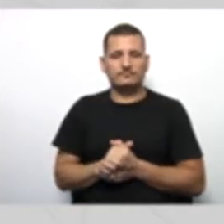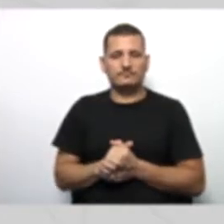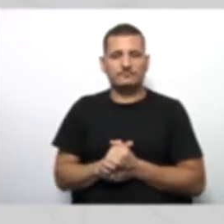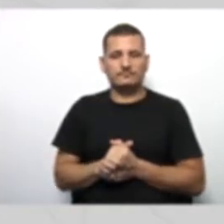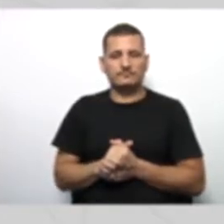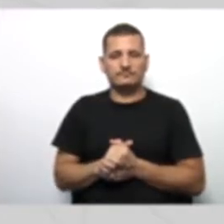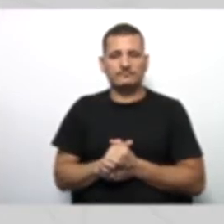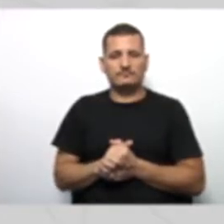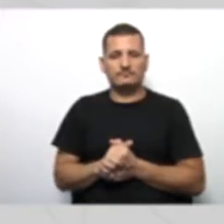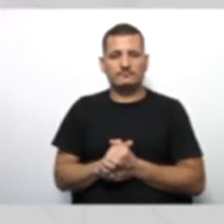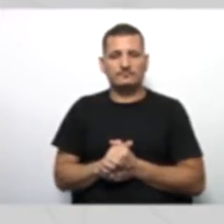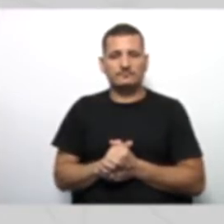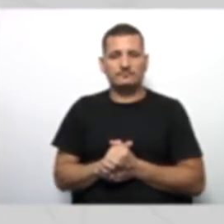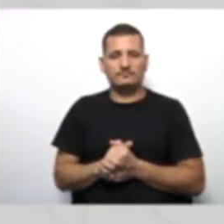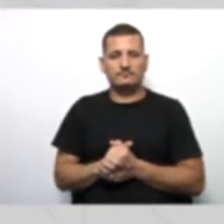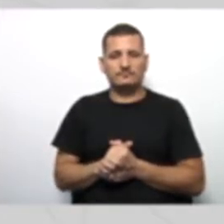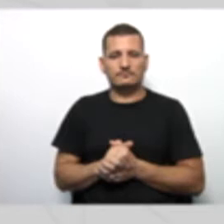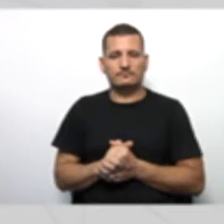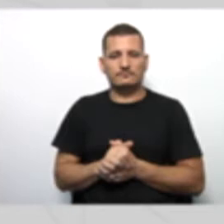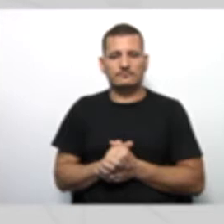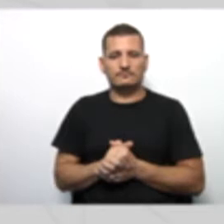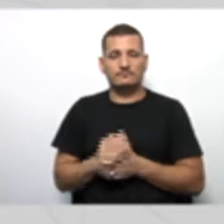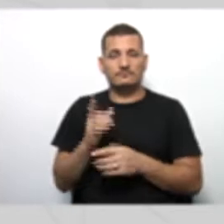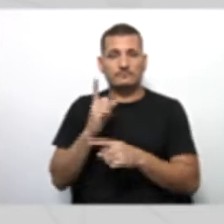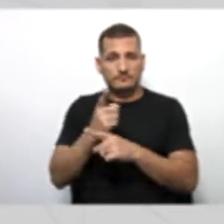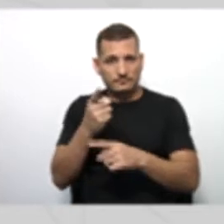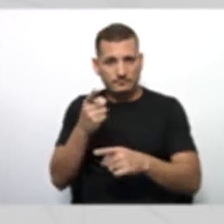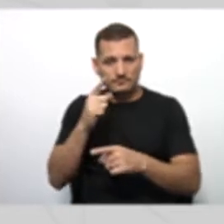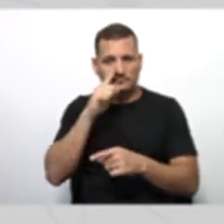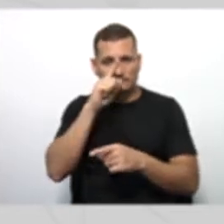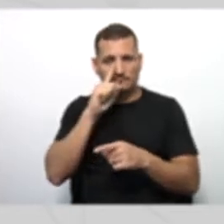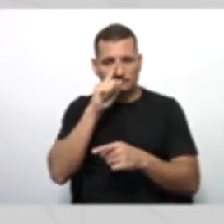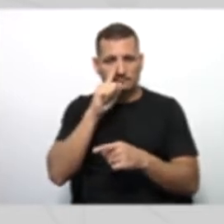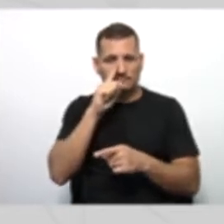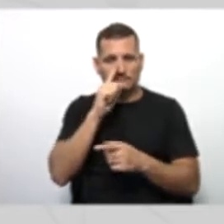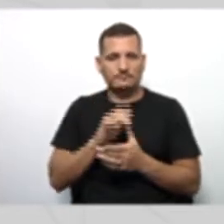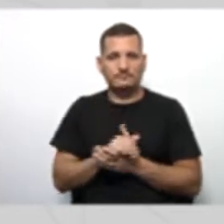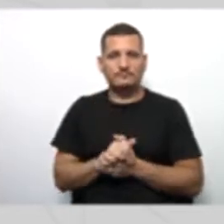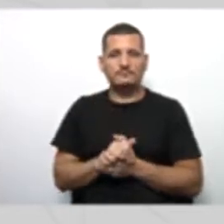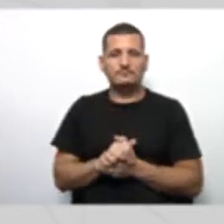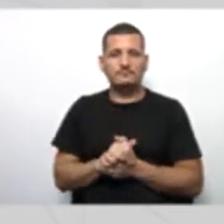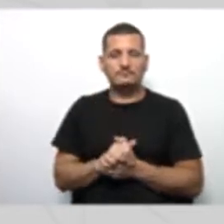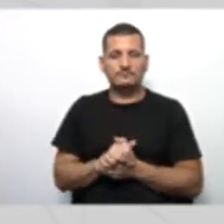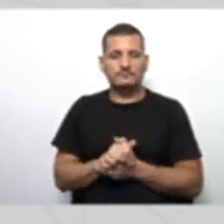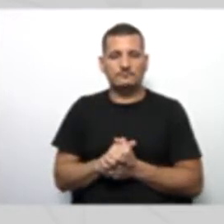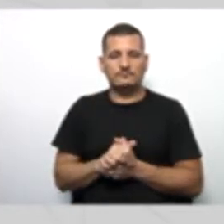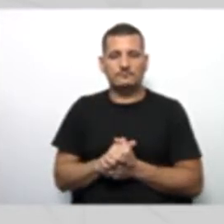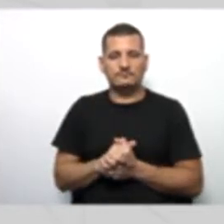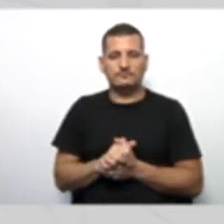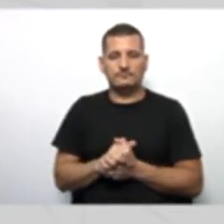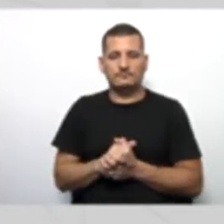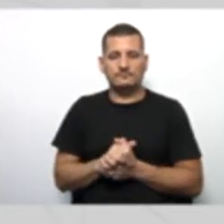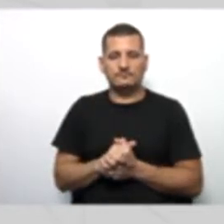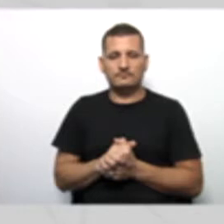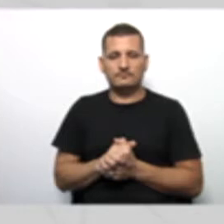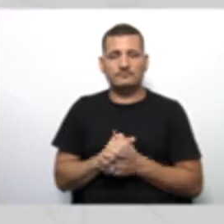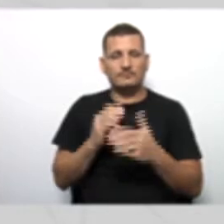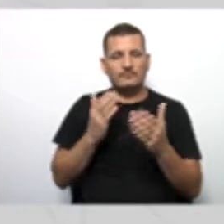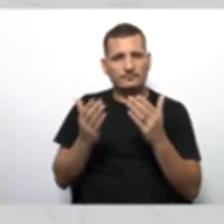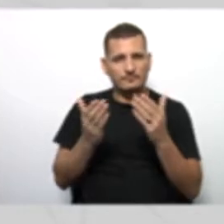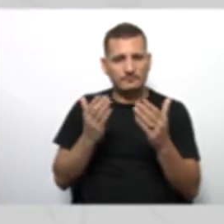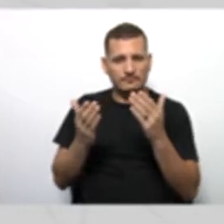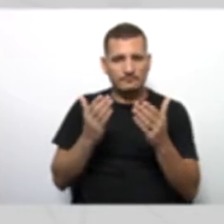Planejar, não tem como você fugir disso. Identificação dos riscos. Depois que você planeja, você vai identificar quais são eles, tá?